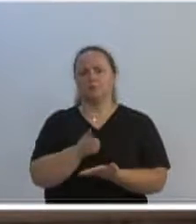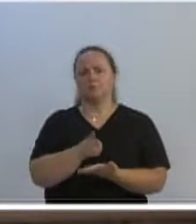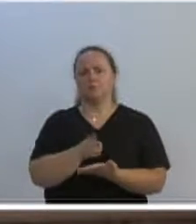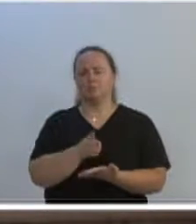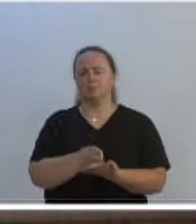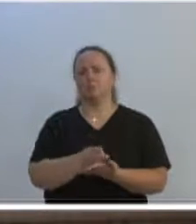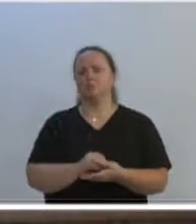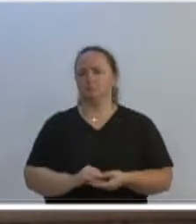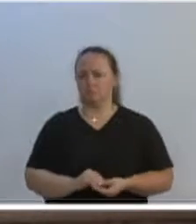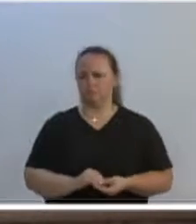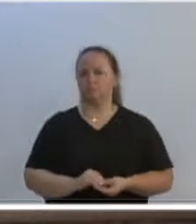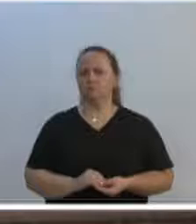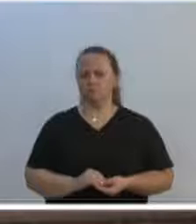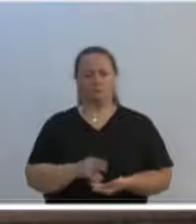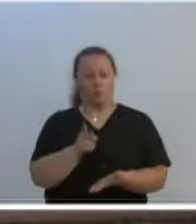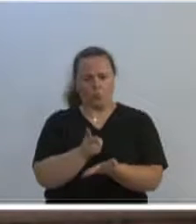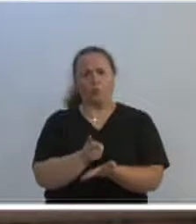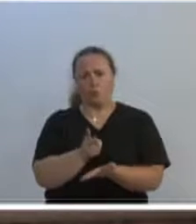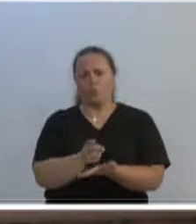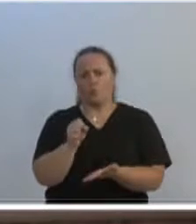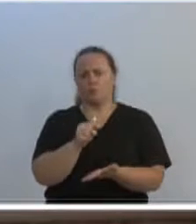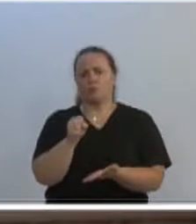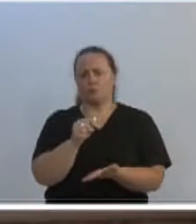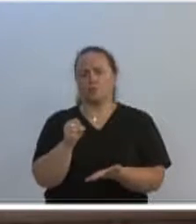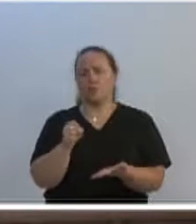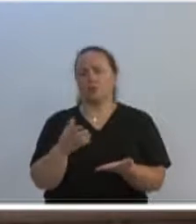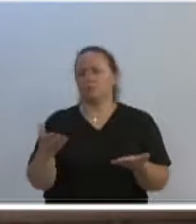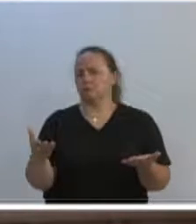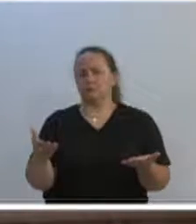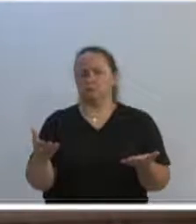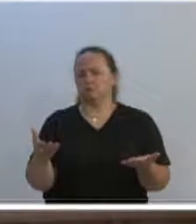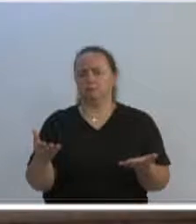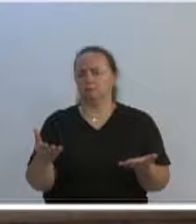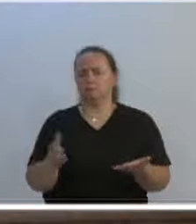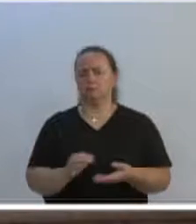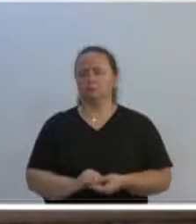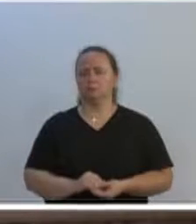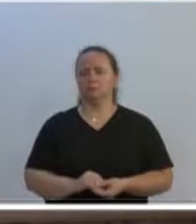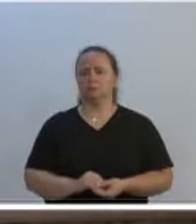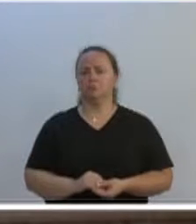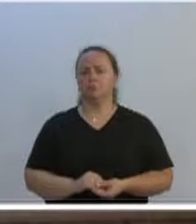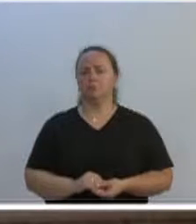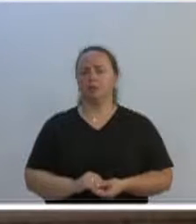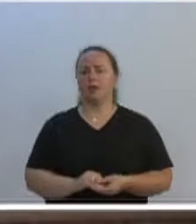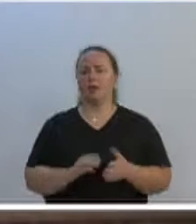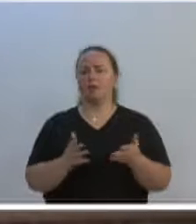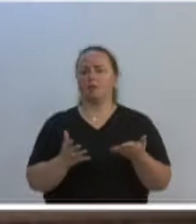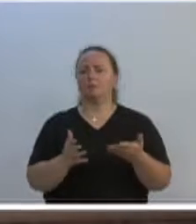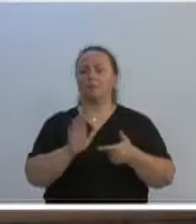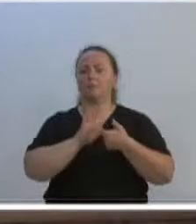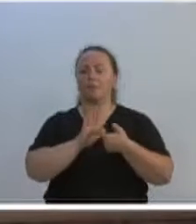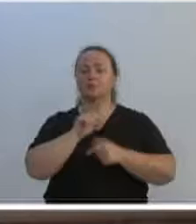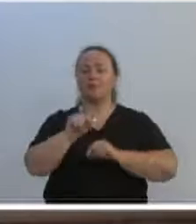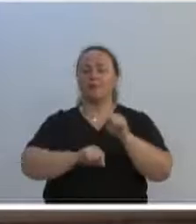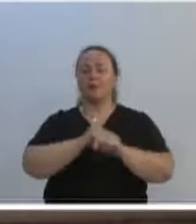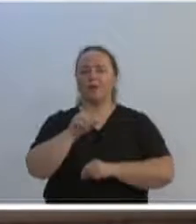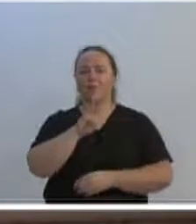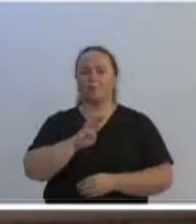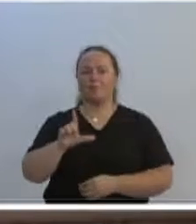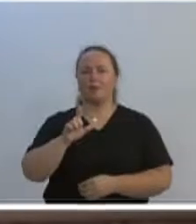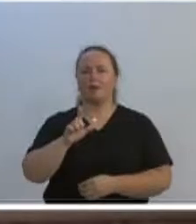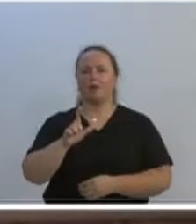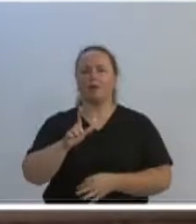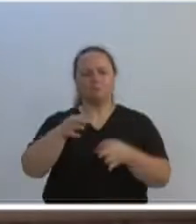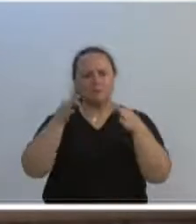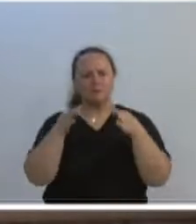Acho que nós temos que manter, sim, que para isso poder ser um diferencial na nossa cidade. Parabéns pelo